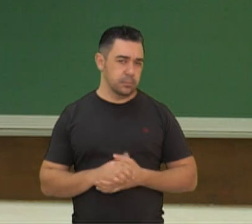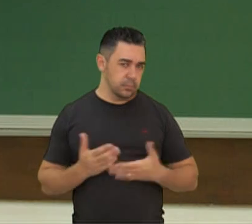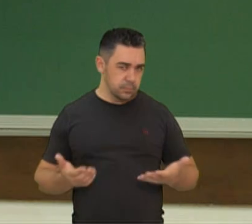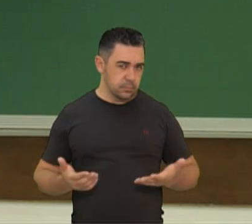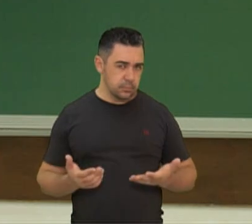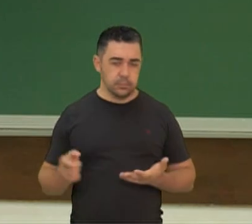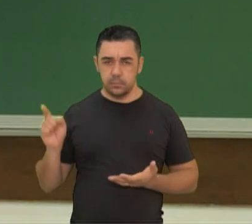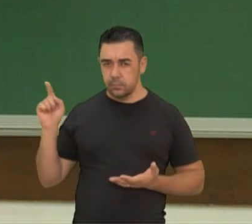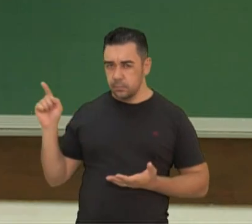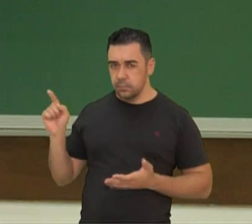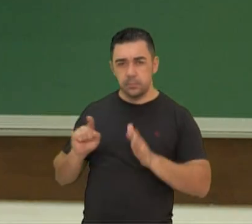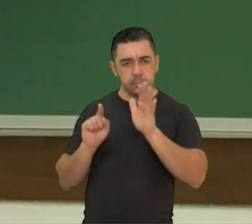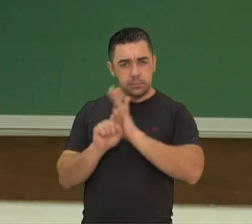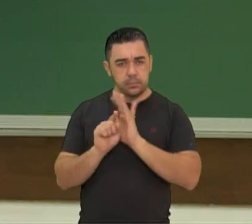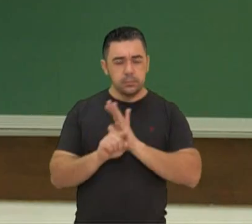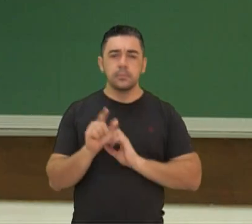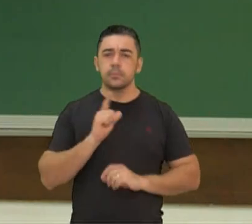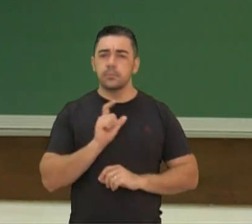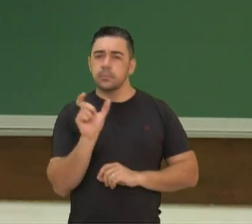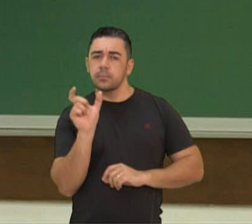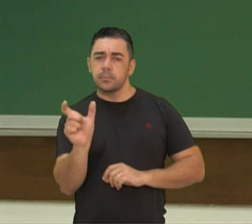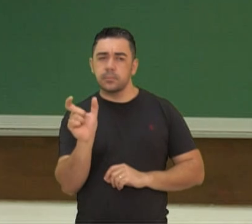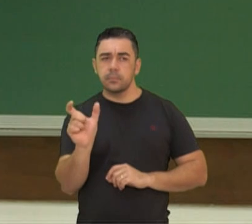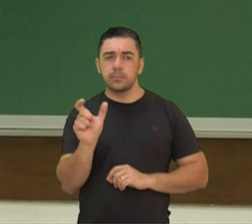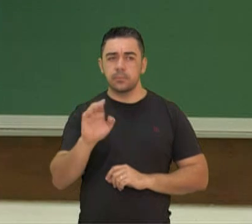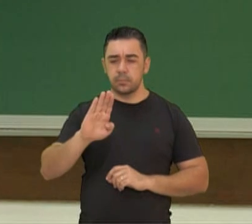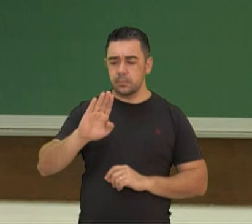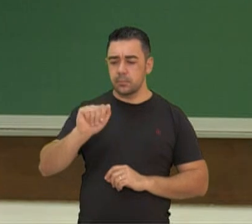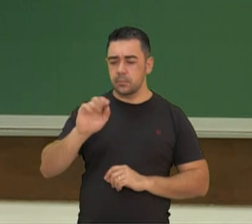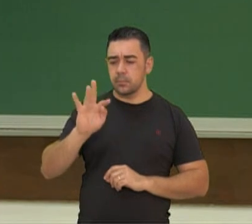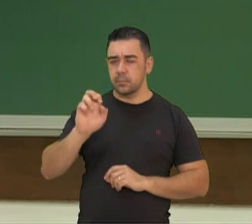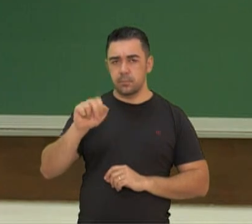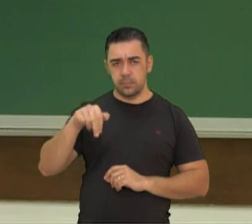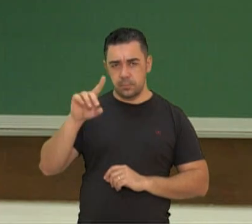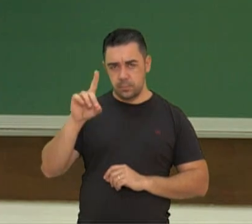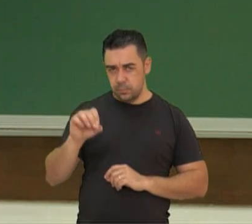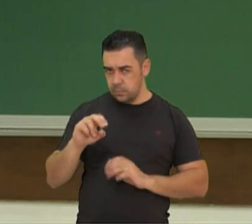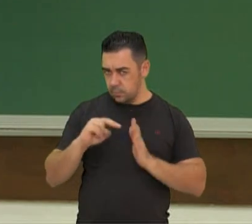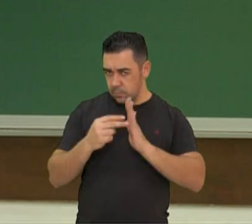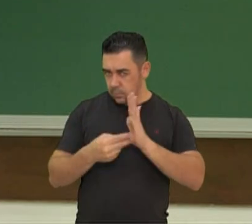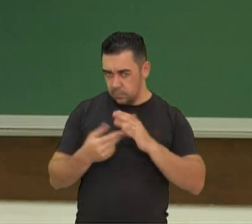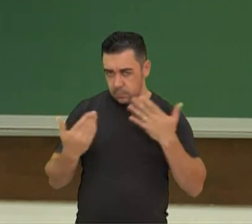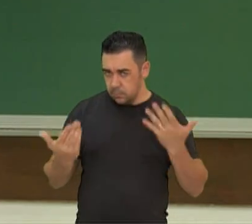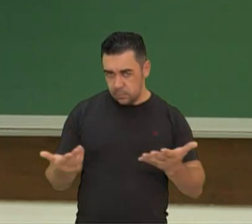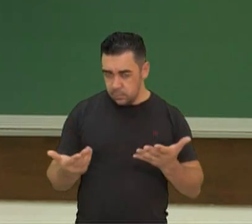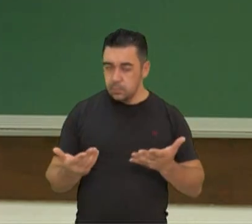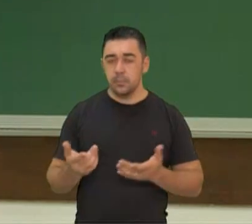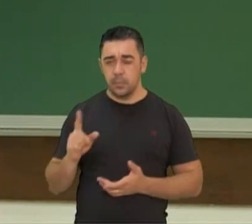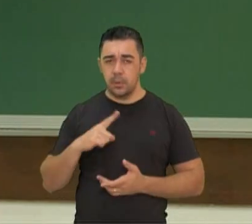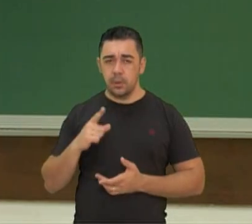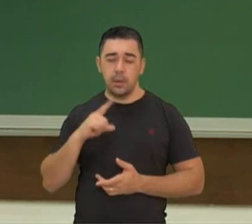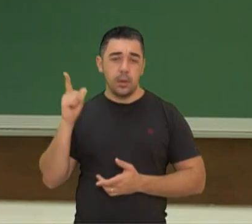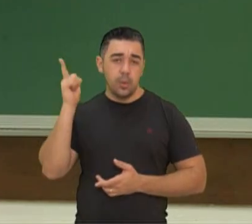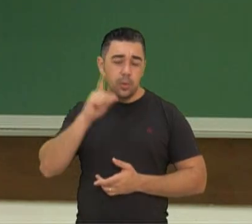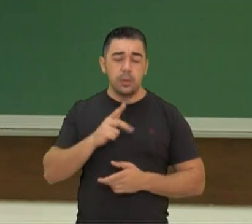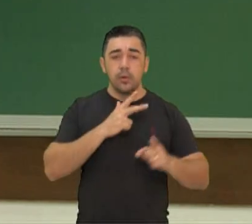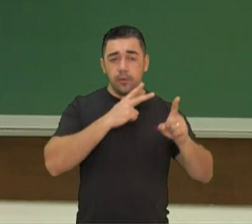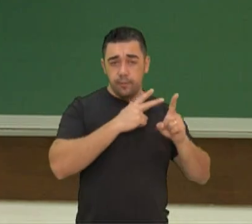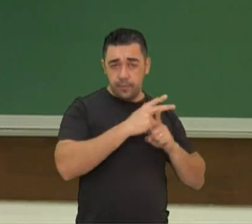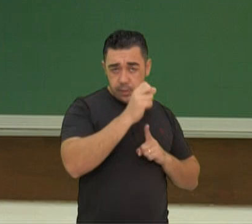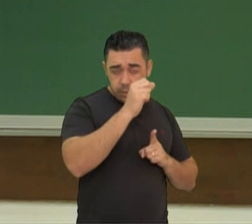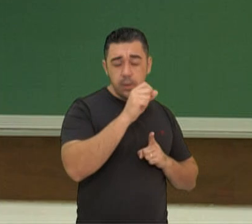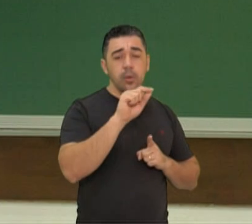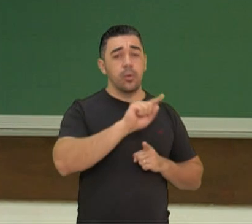Turma, o nosso quiz, no trecho após a seleção japonesa conseguir sua primeira vitória em cima de uma seleção